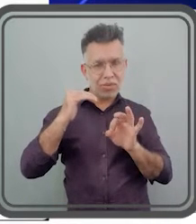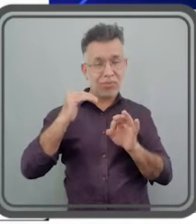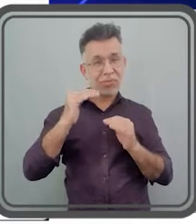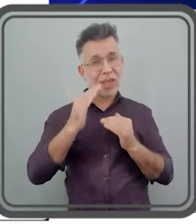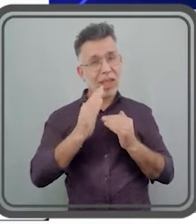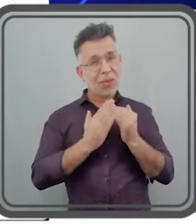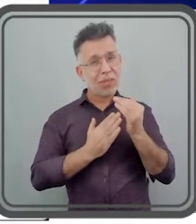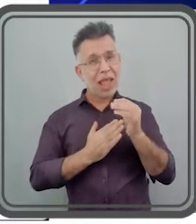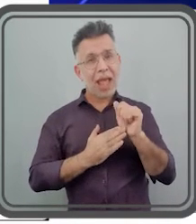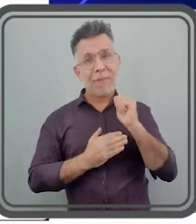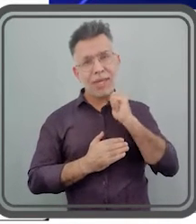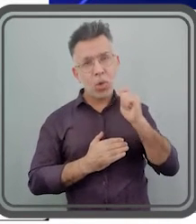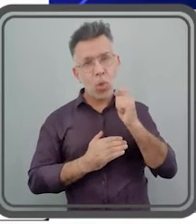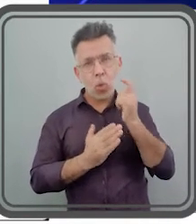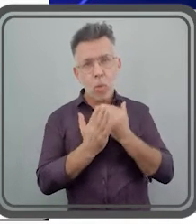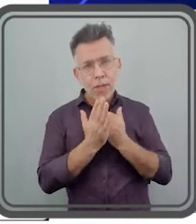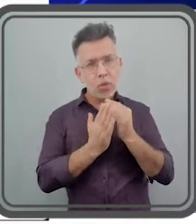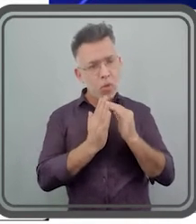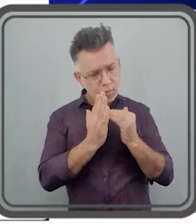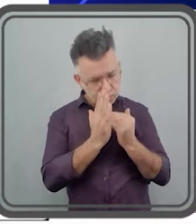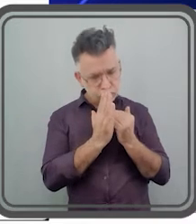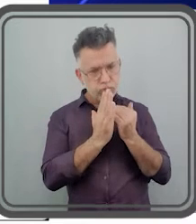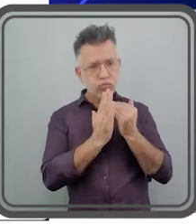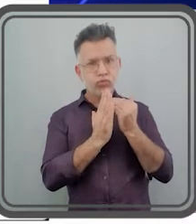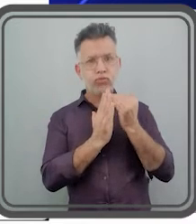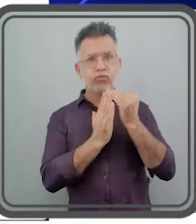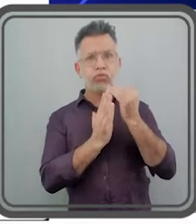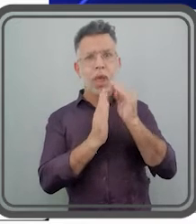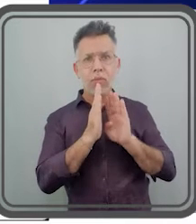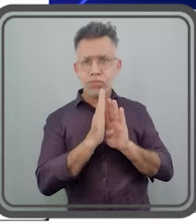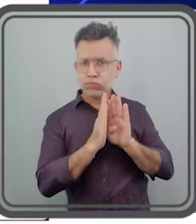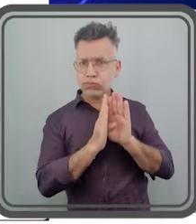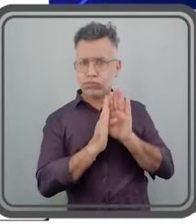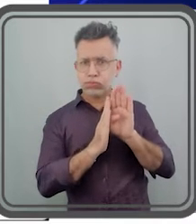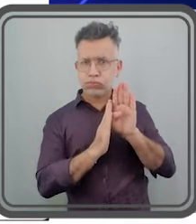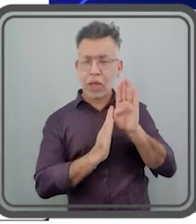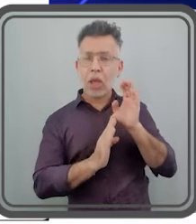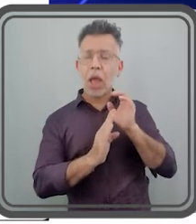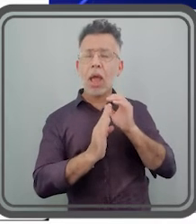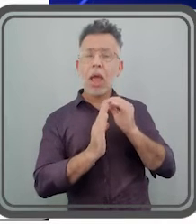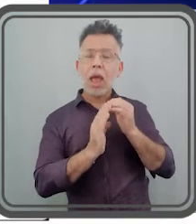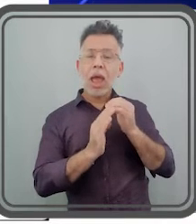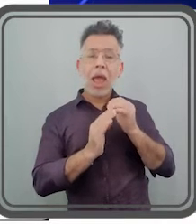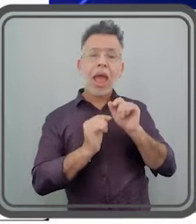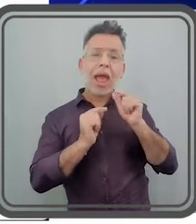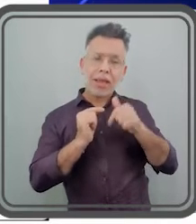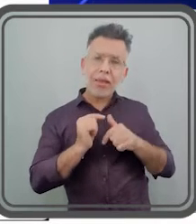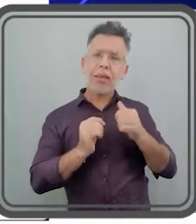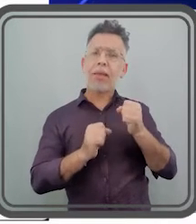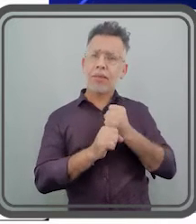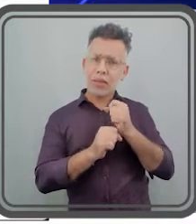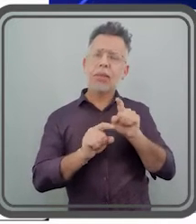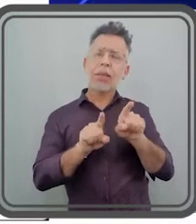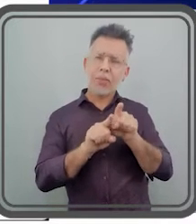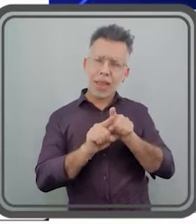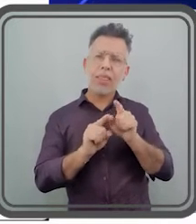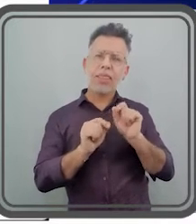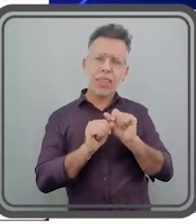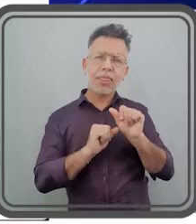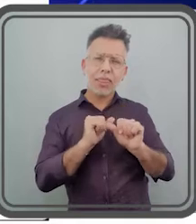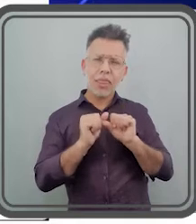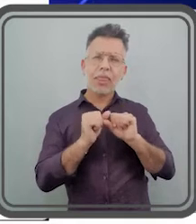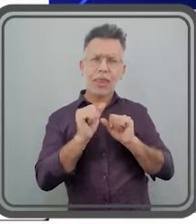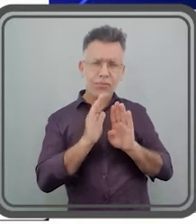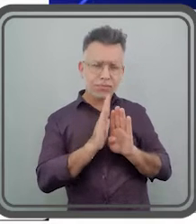Abril do ano passado e esse mês e nada das buscas crescendo gradualmente ao longo do ano passado e desse ano também a gente teve um